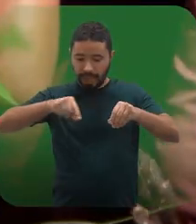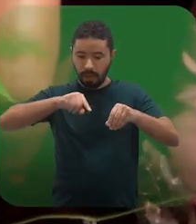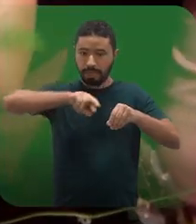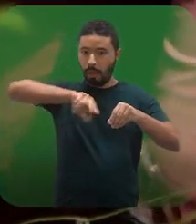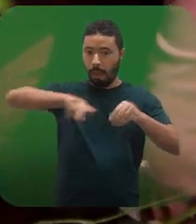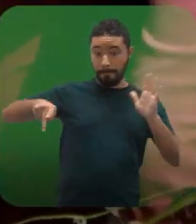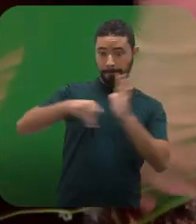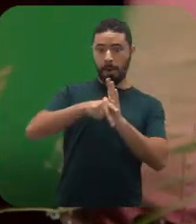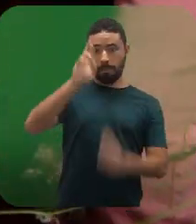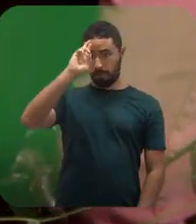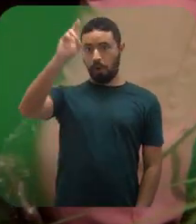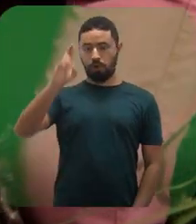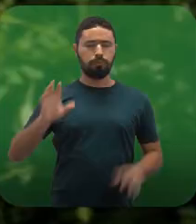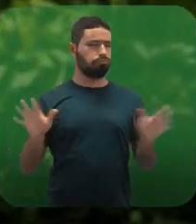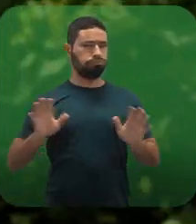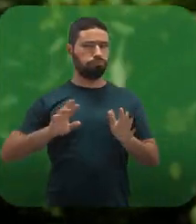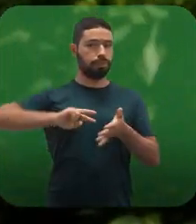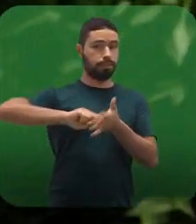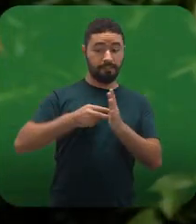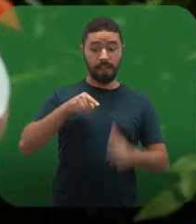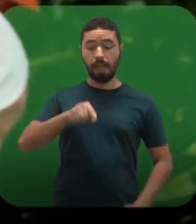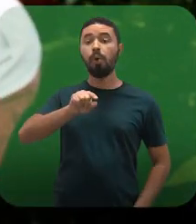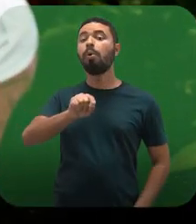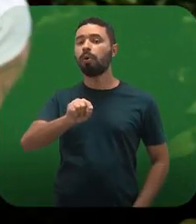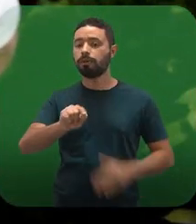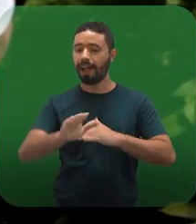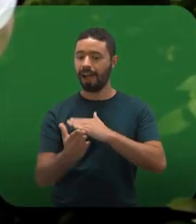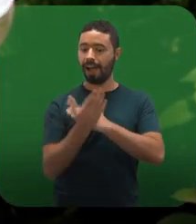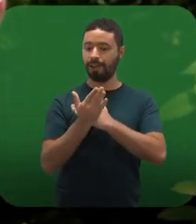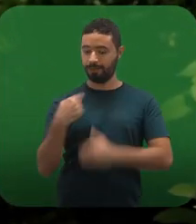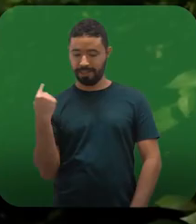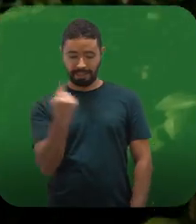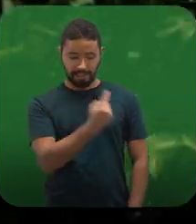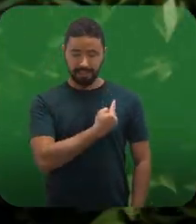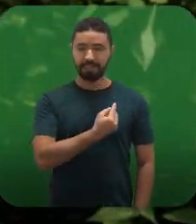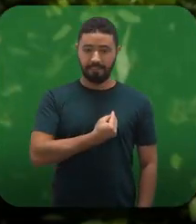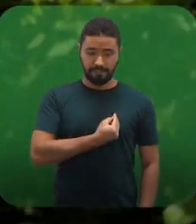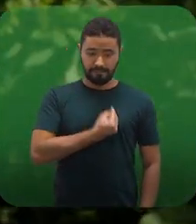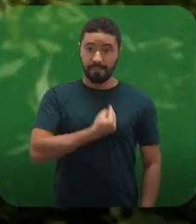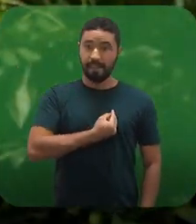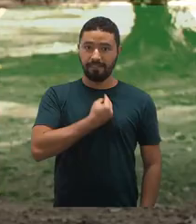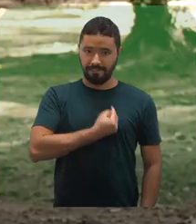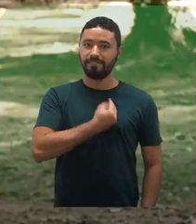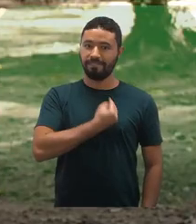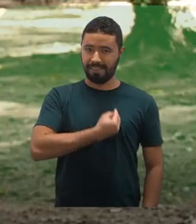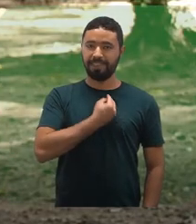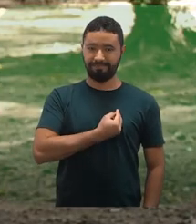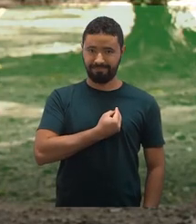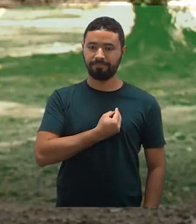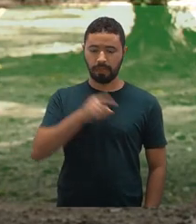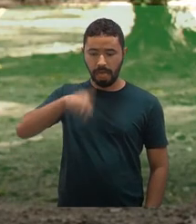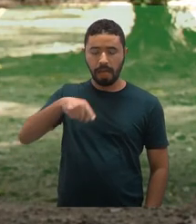subsistência. A gente tem a terra para sobreviver dela, é a nossa mãe, não para comercializar. Aqui é